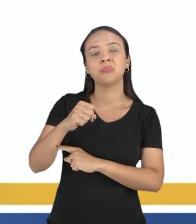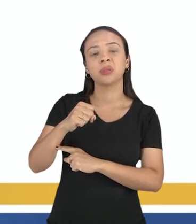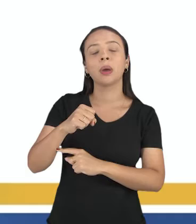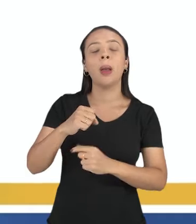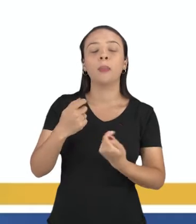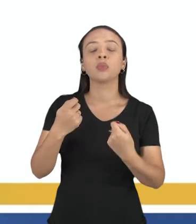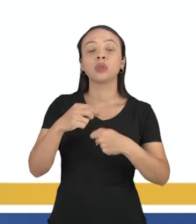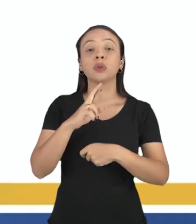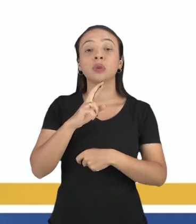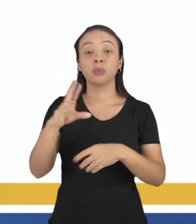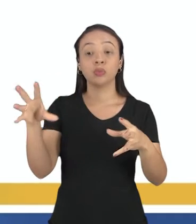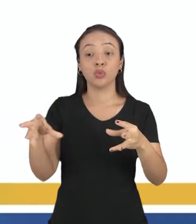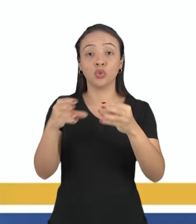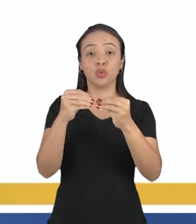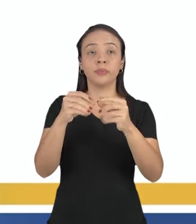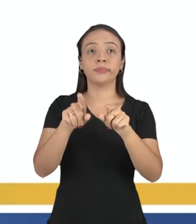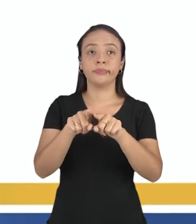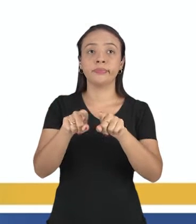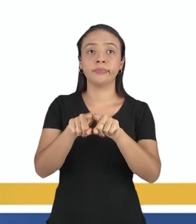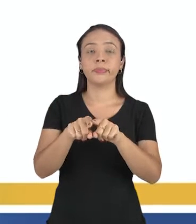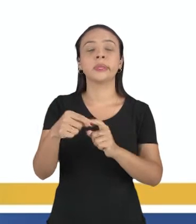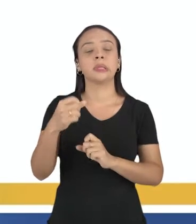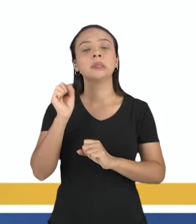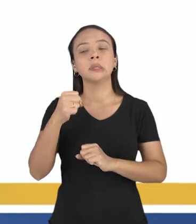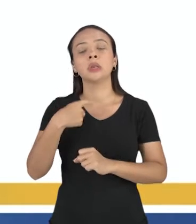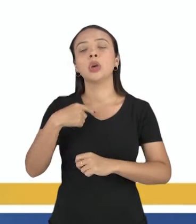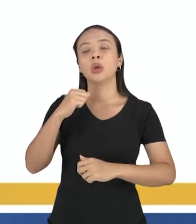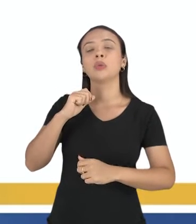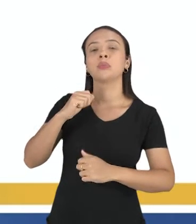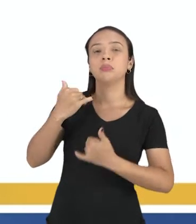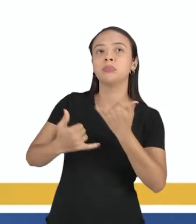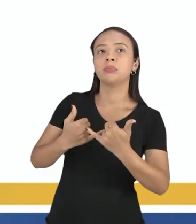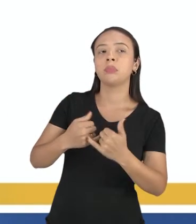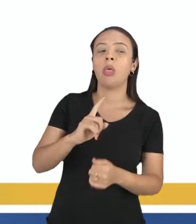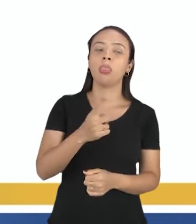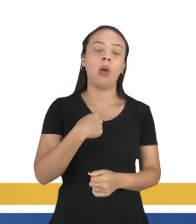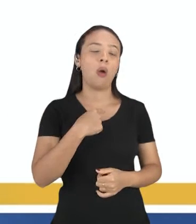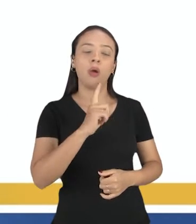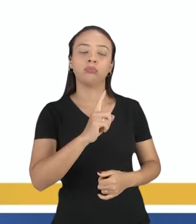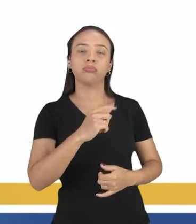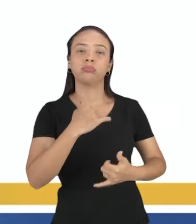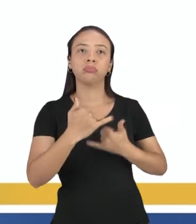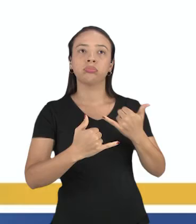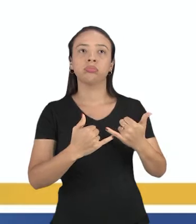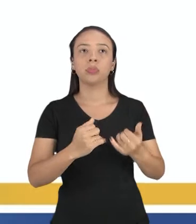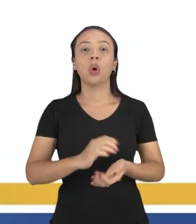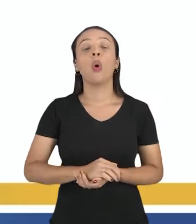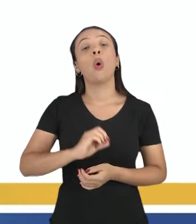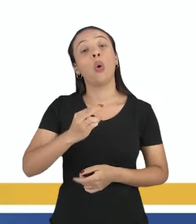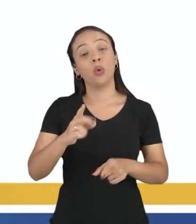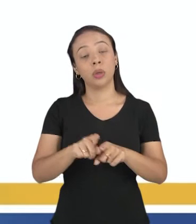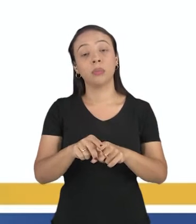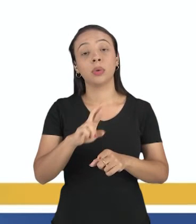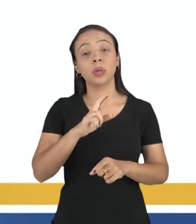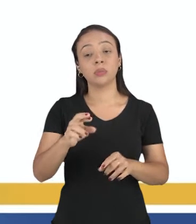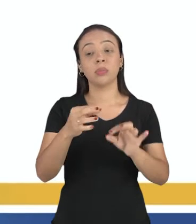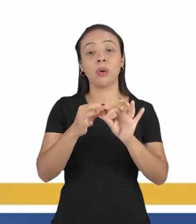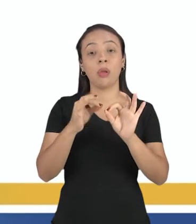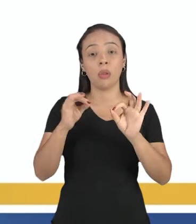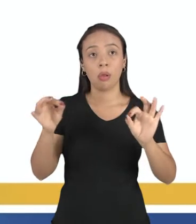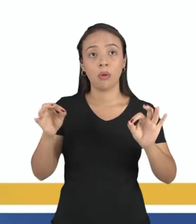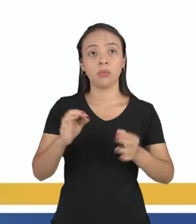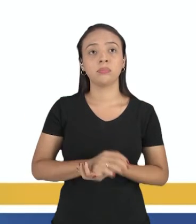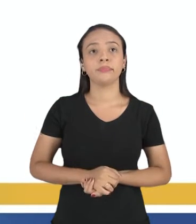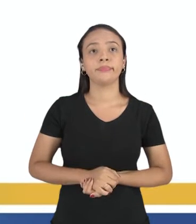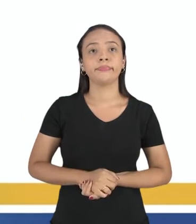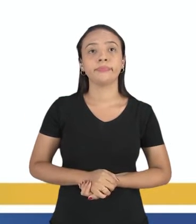respostas curtas. Yes, I did, sim, eu joguei. No, I didn't, não, não joguei. Ou long answers, podem ser respostas longas.